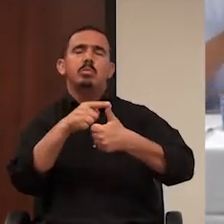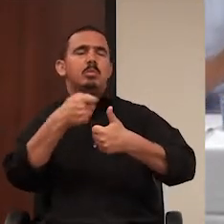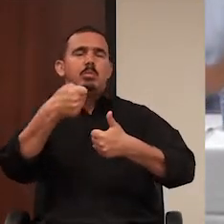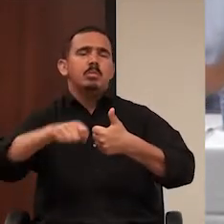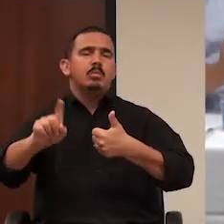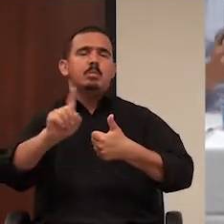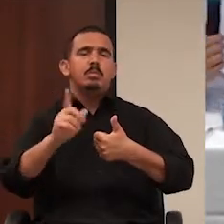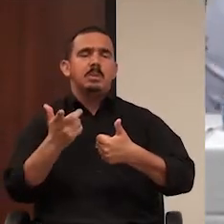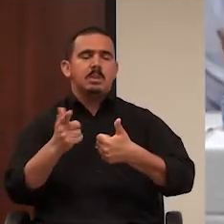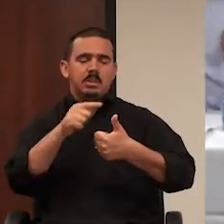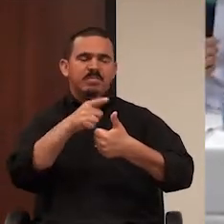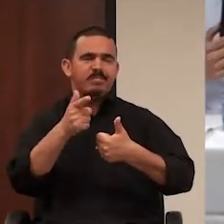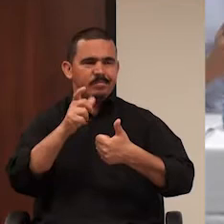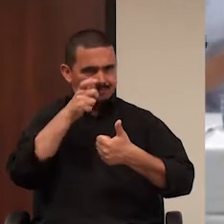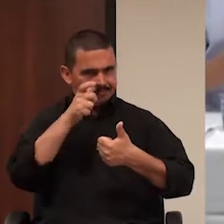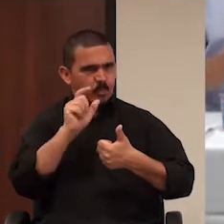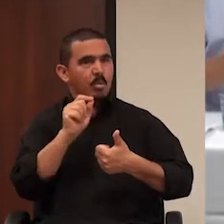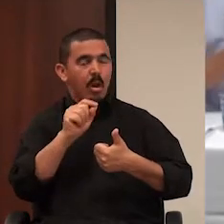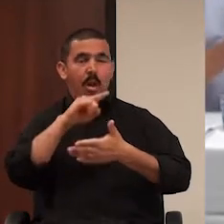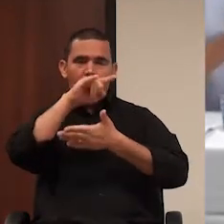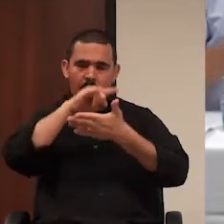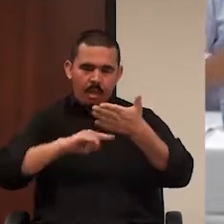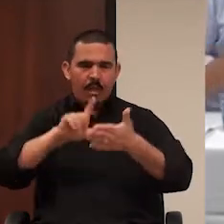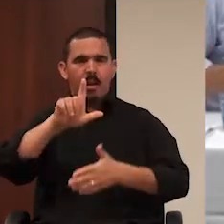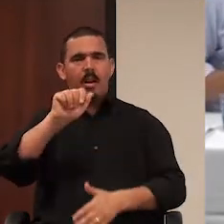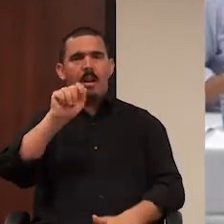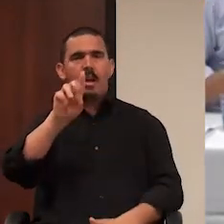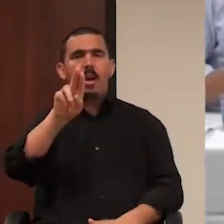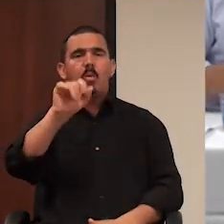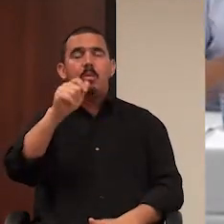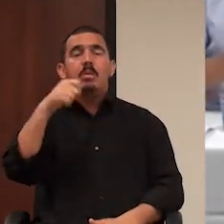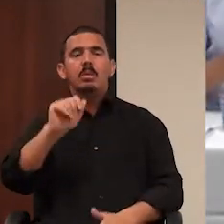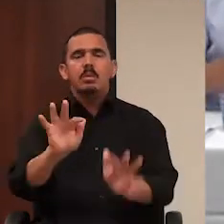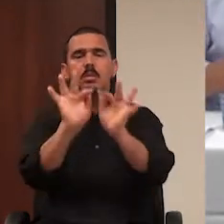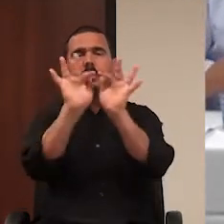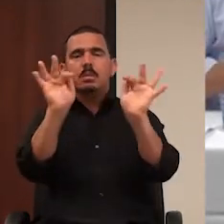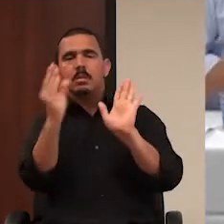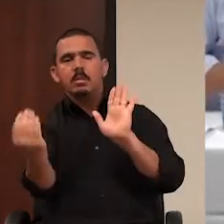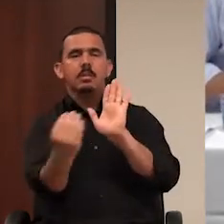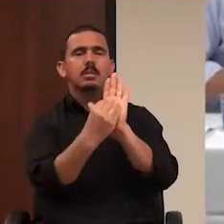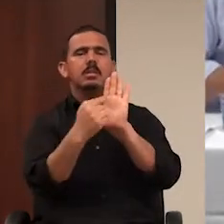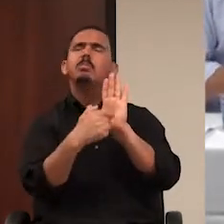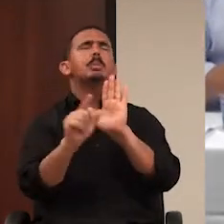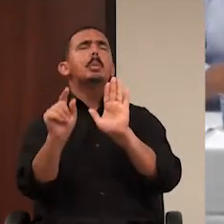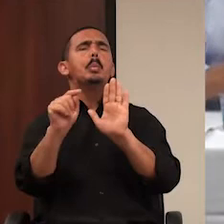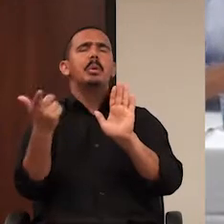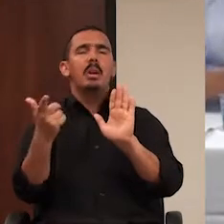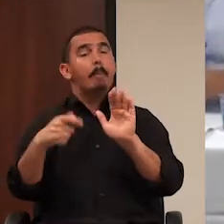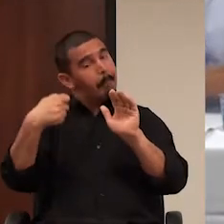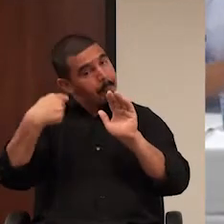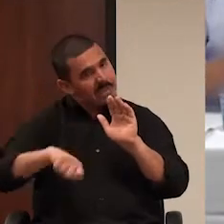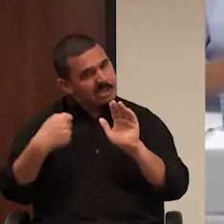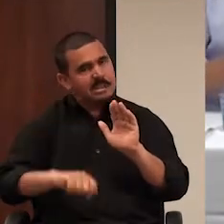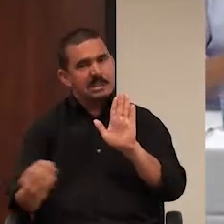de... uma questão interessante, né? Esse laudo médico tem que ter uma frase, E que frase é essa que não pode deixar de